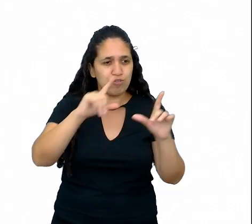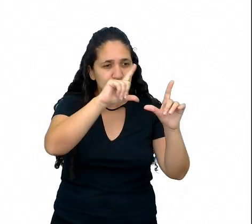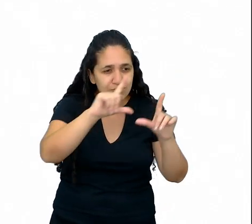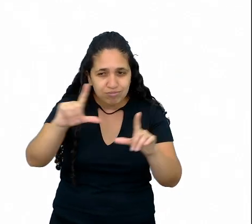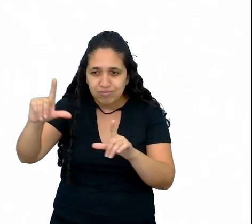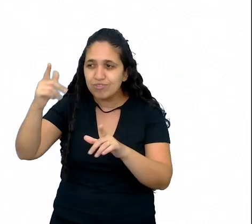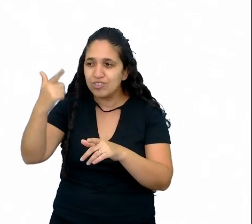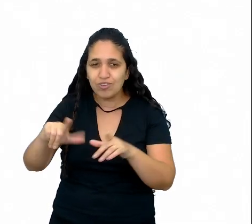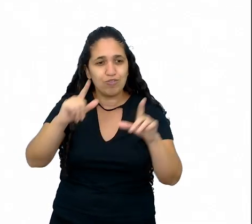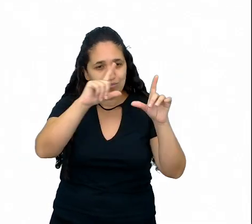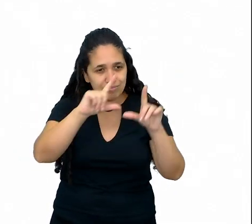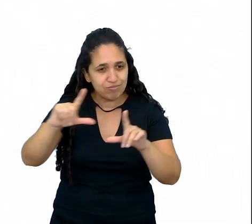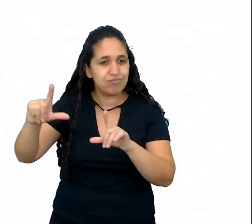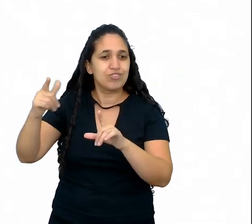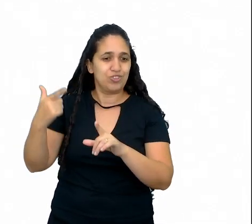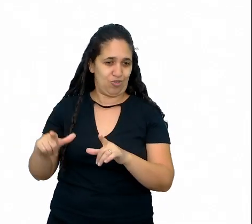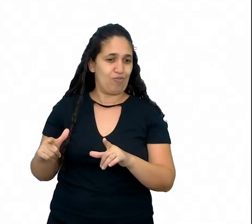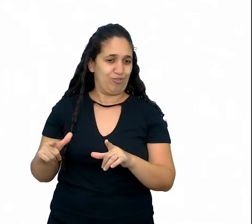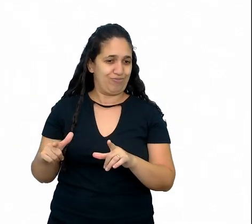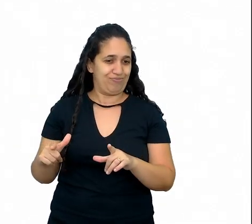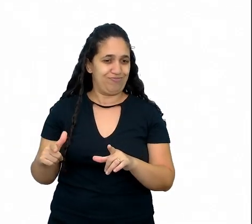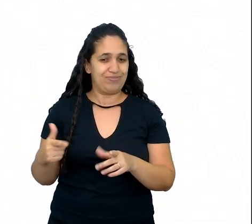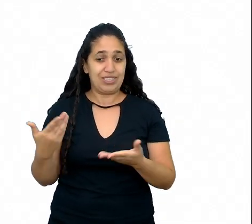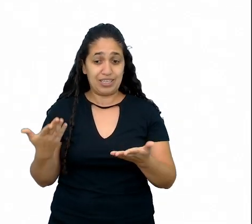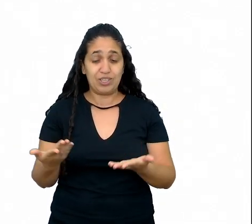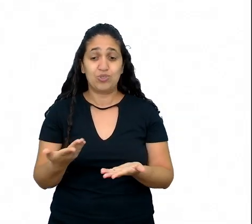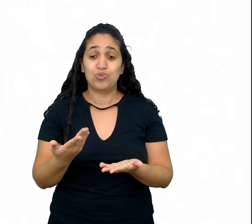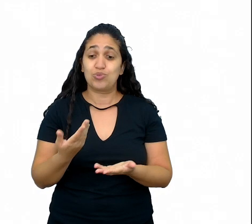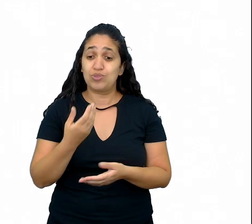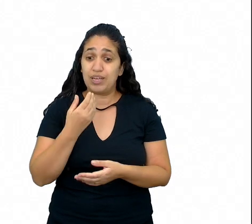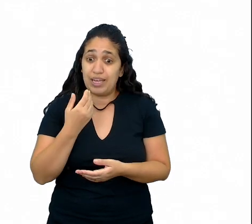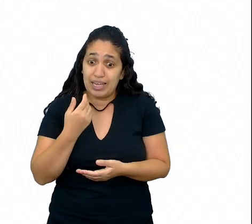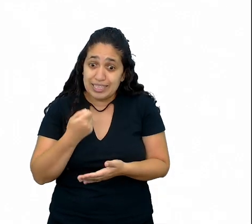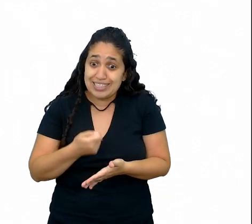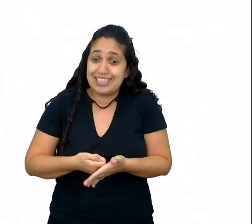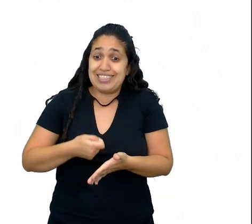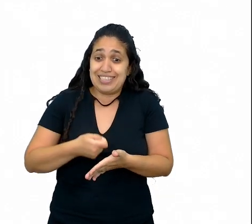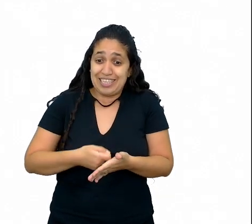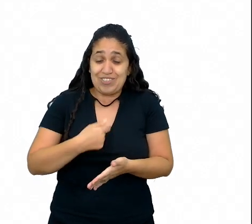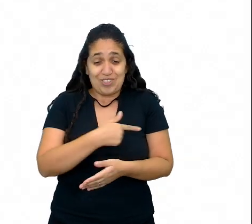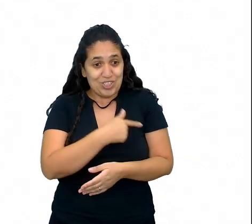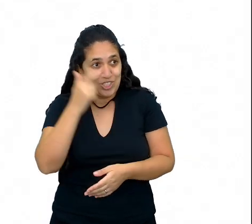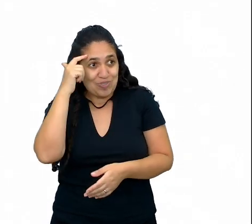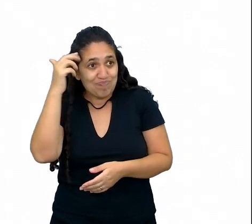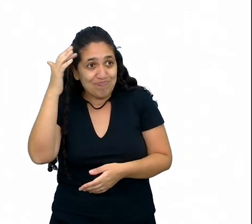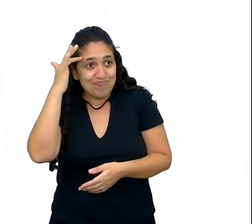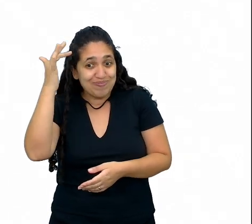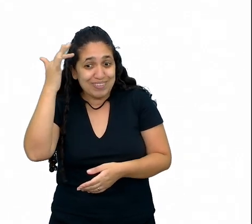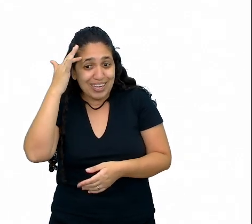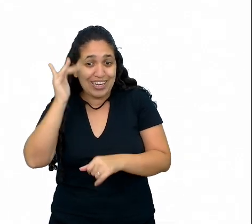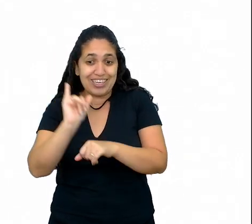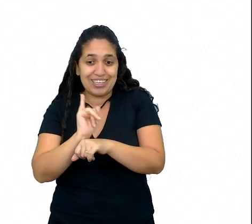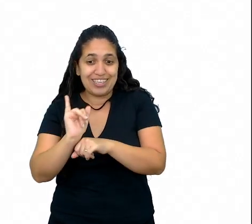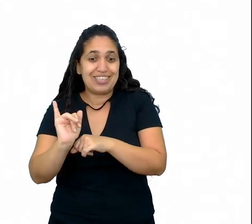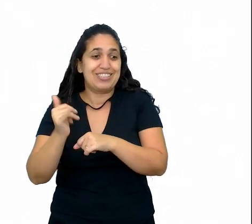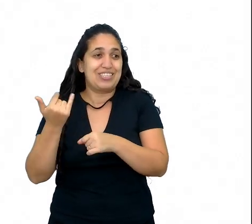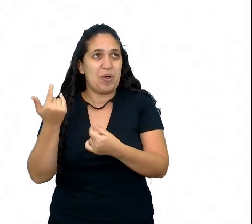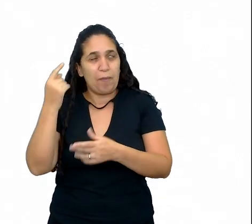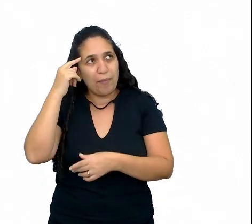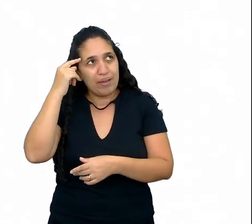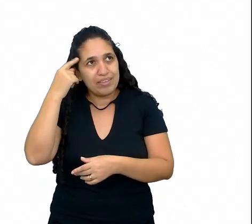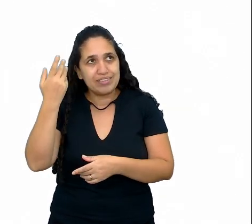muitas vezes, então nisso daí, penso, né, a gente vai sonhando com essas possibilidades, né, a gente